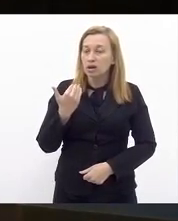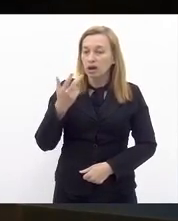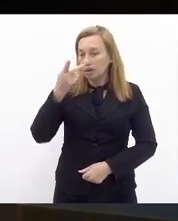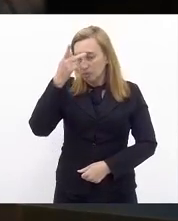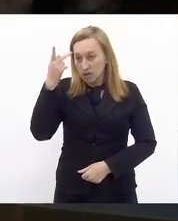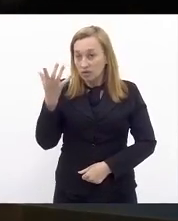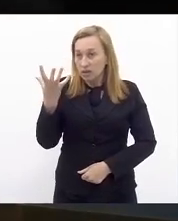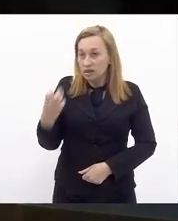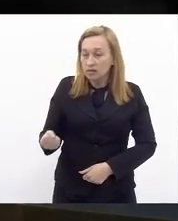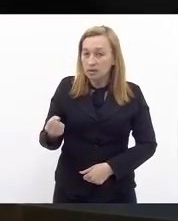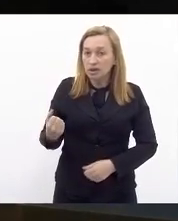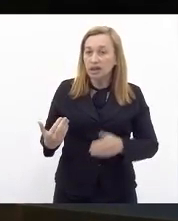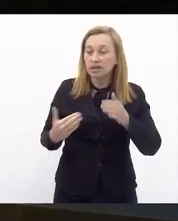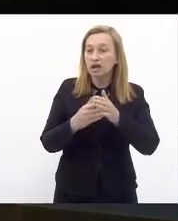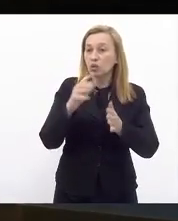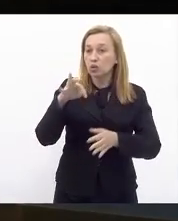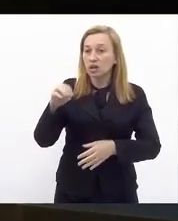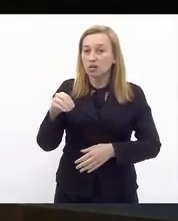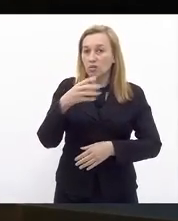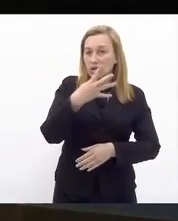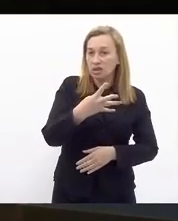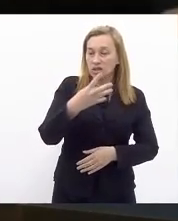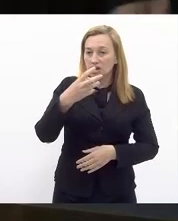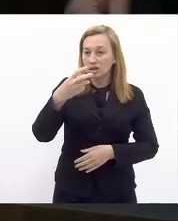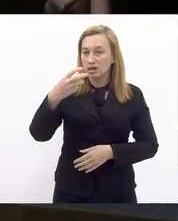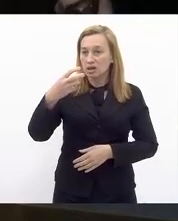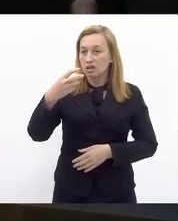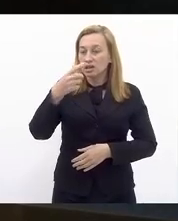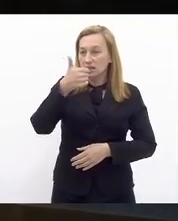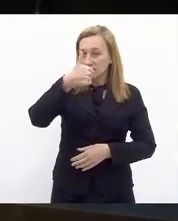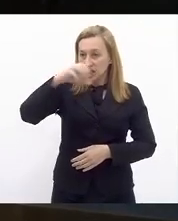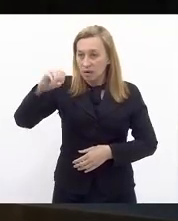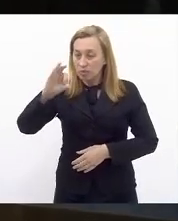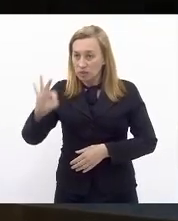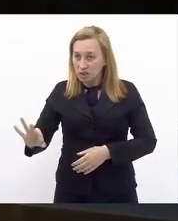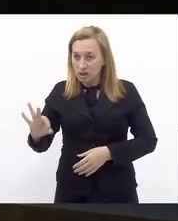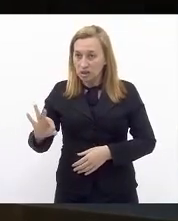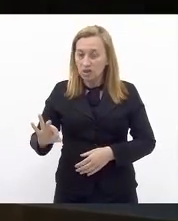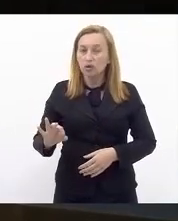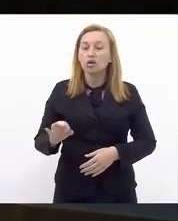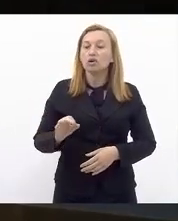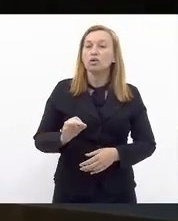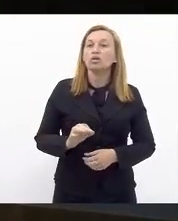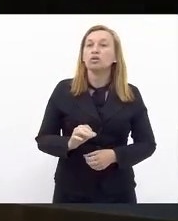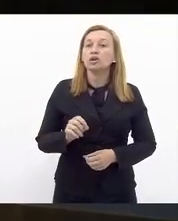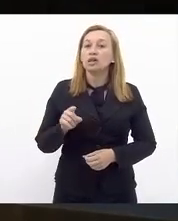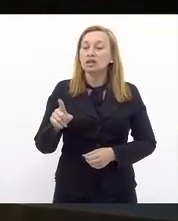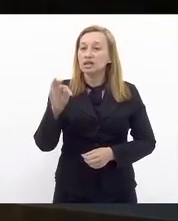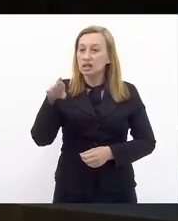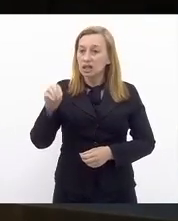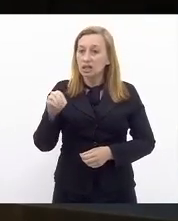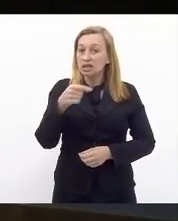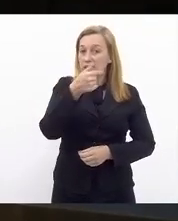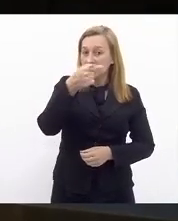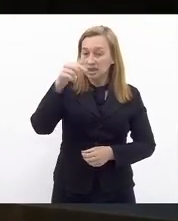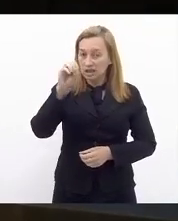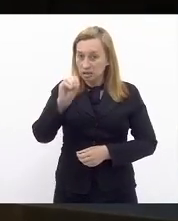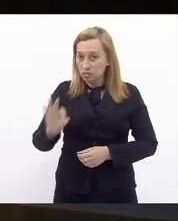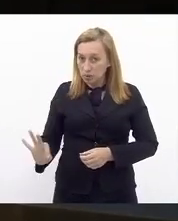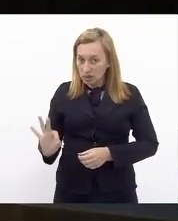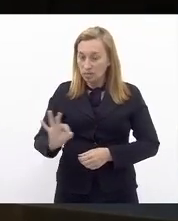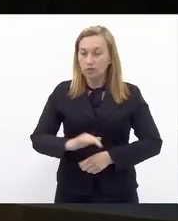teto d6433 sem por cento e o que é sede a esse teto setenta por